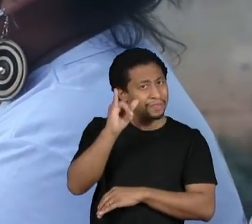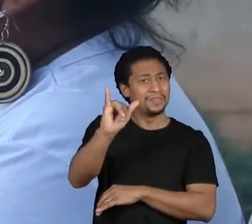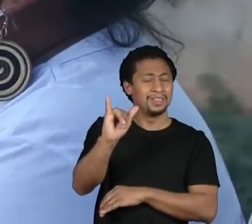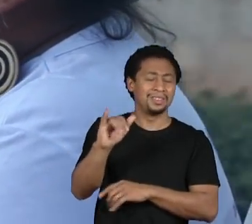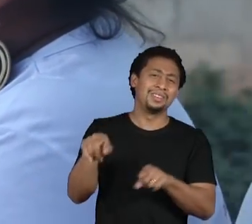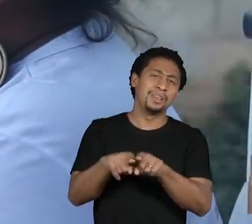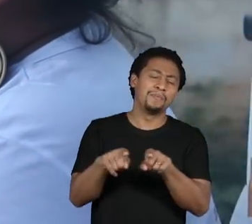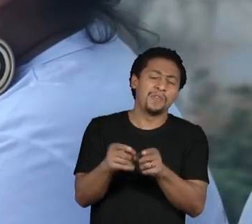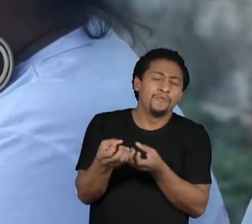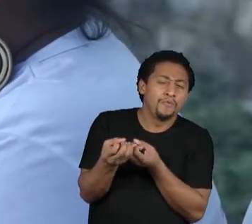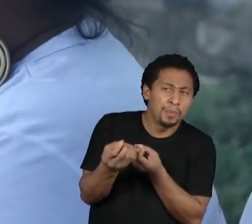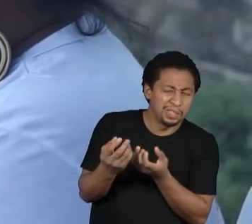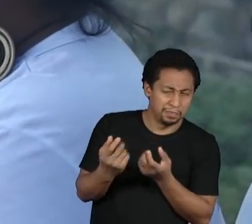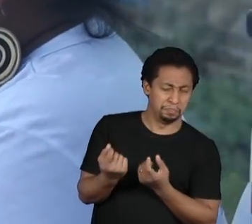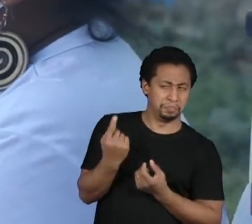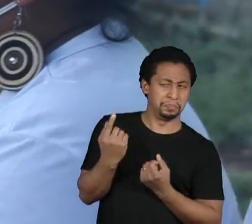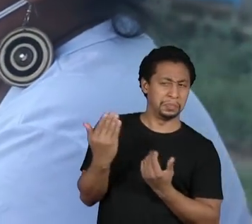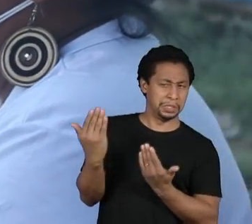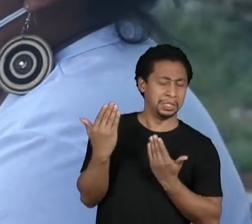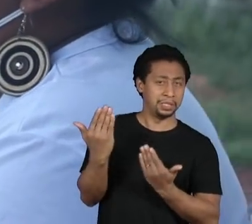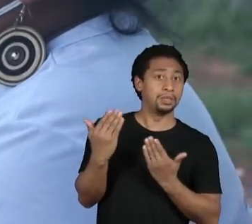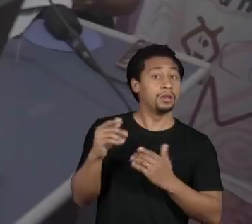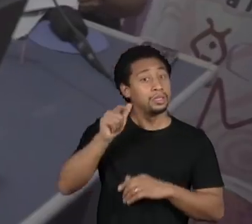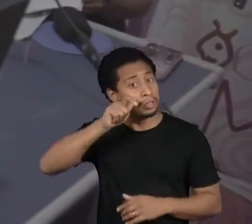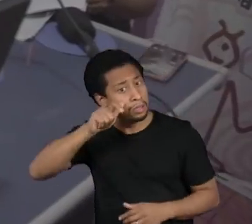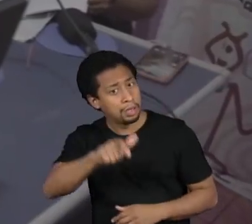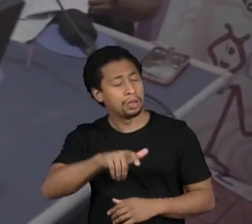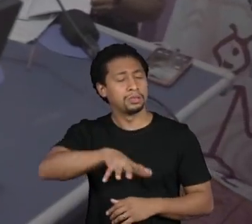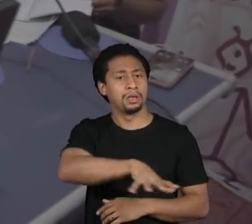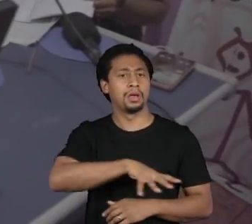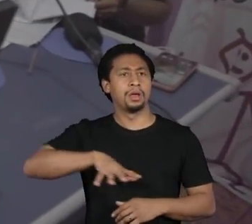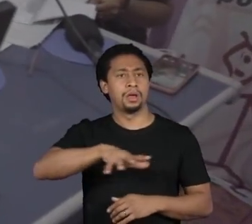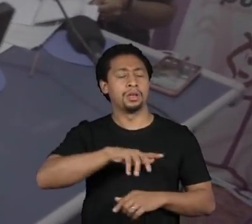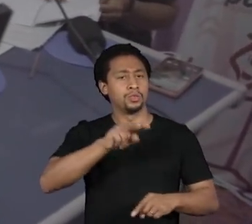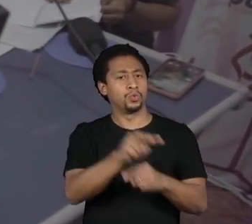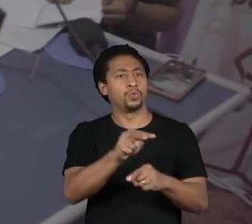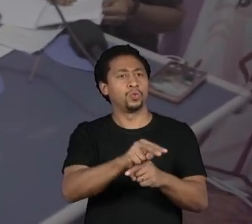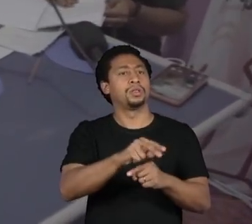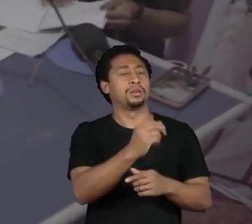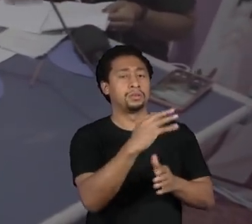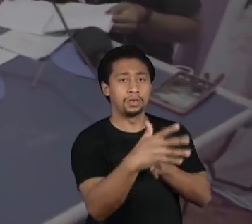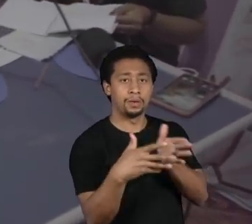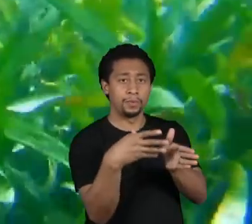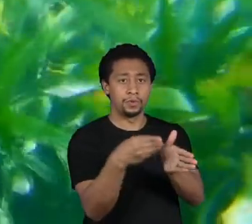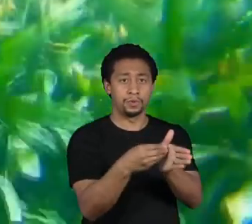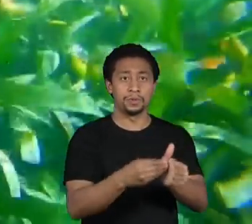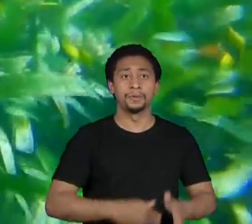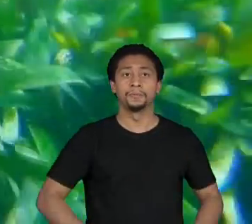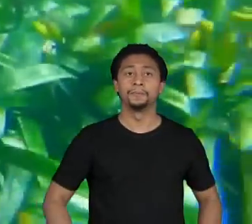precisas e de interesse público numa das regiões ainda preservadas da Amazônia.